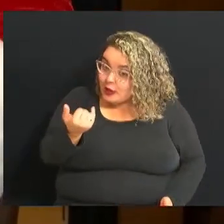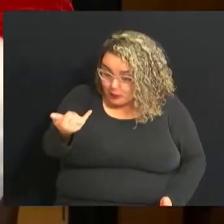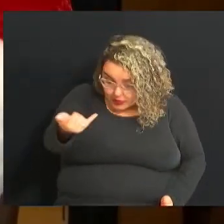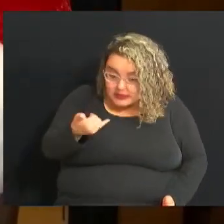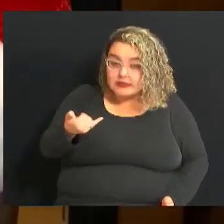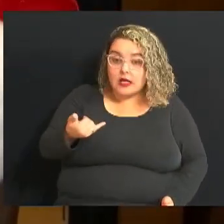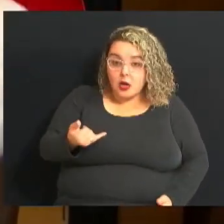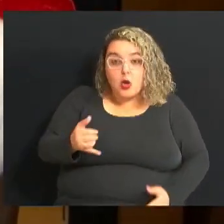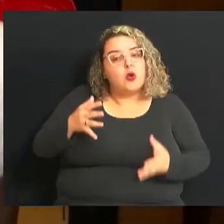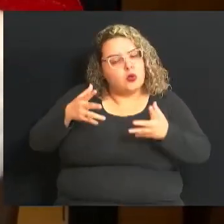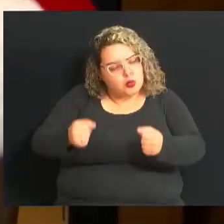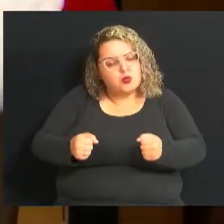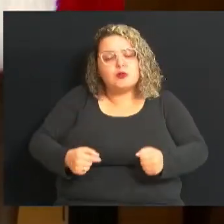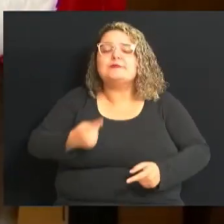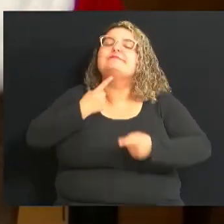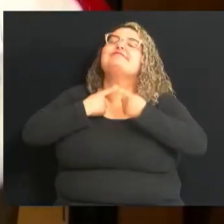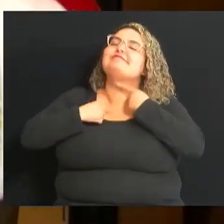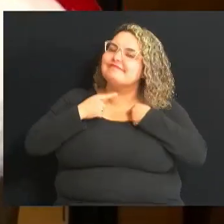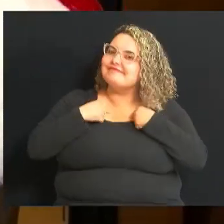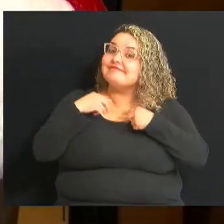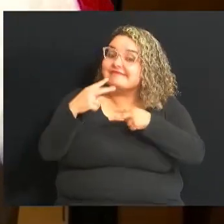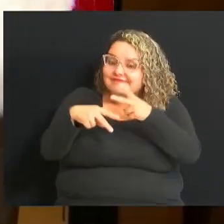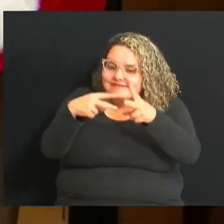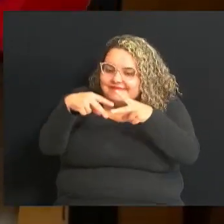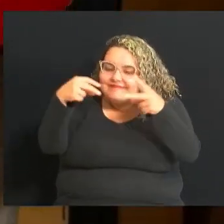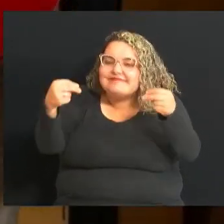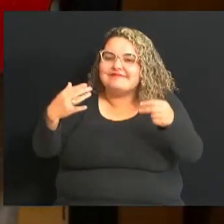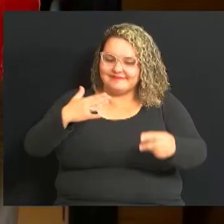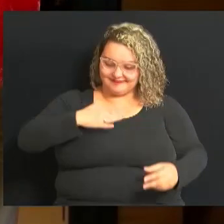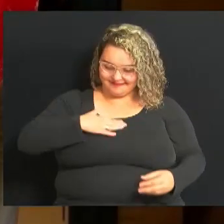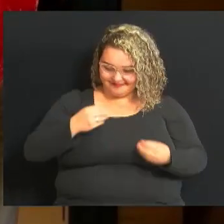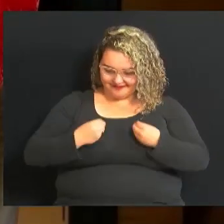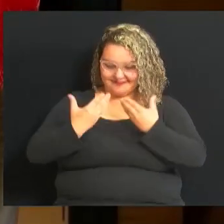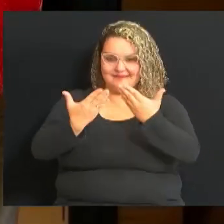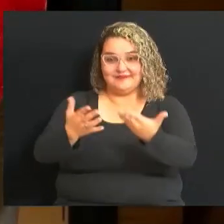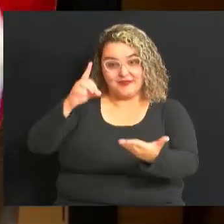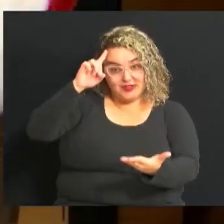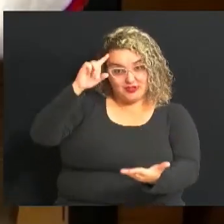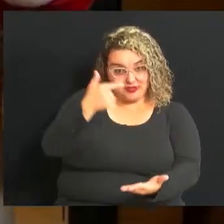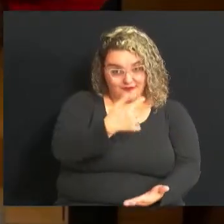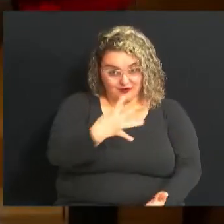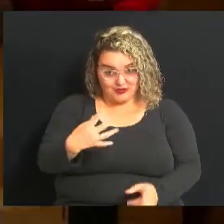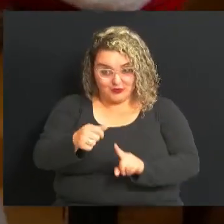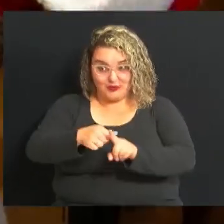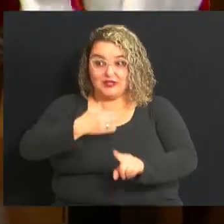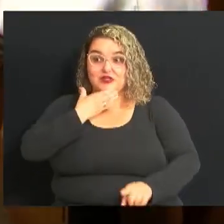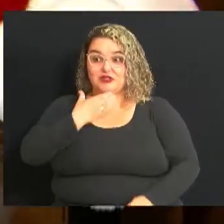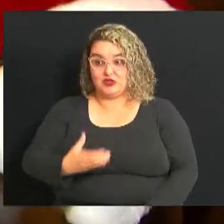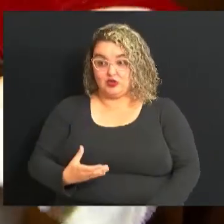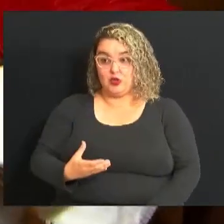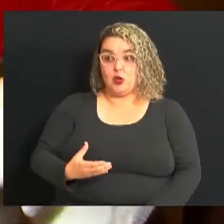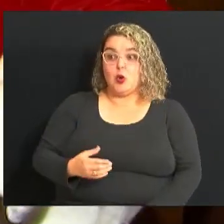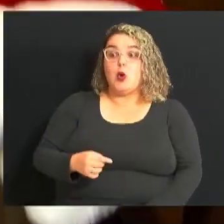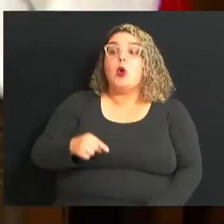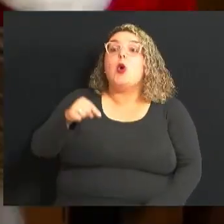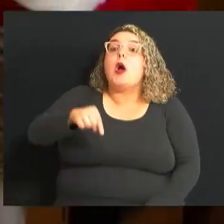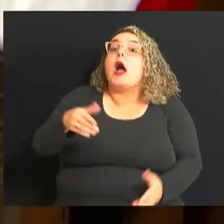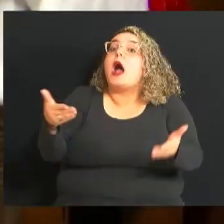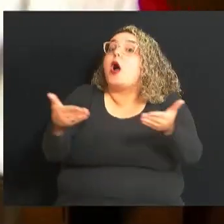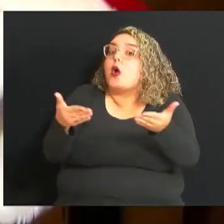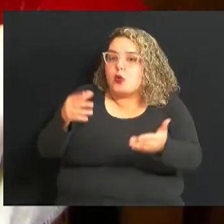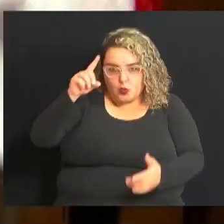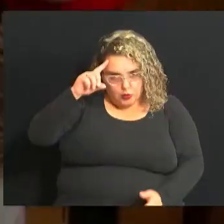que vocês desejam ganhar da minha pessoa no dia 24 de dezembro. Mas a partir agora, do dia